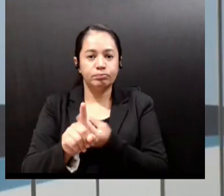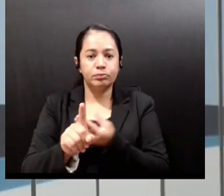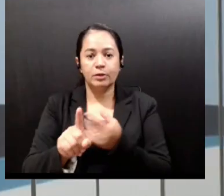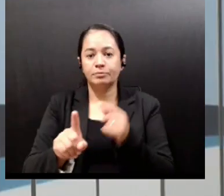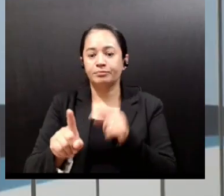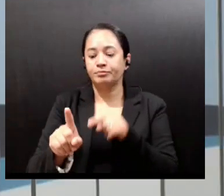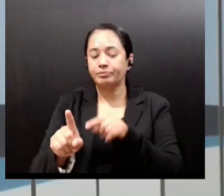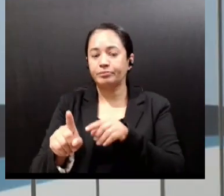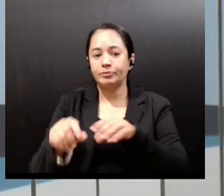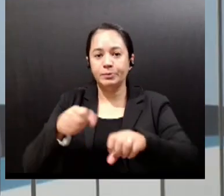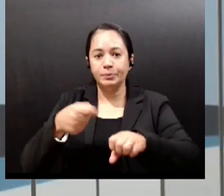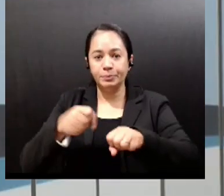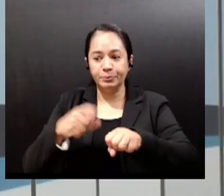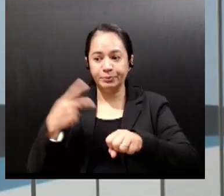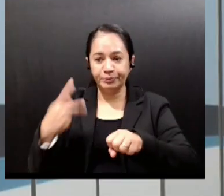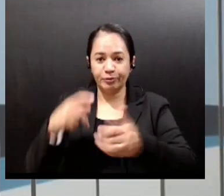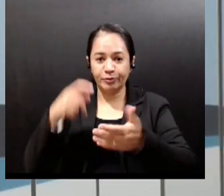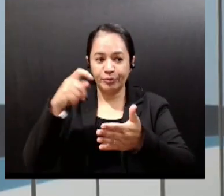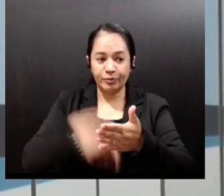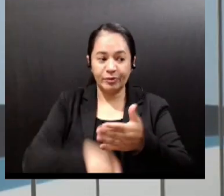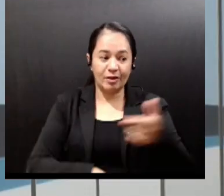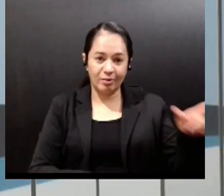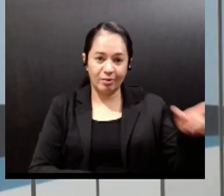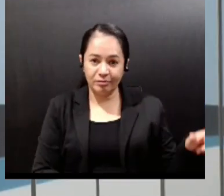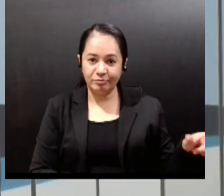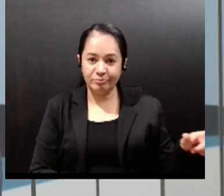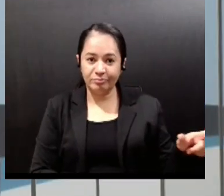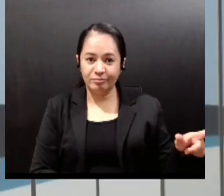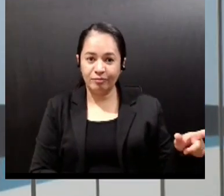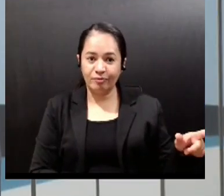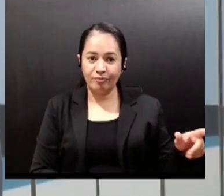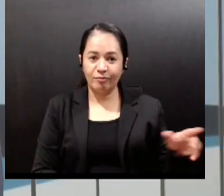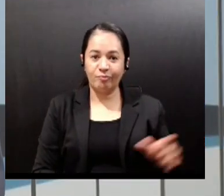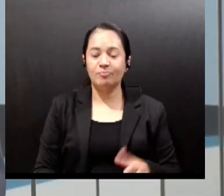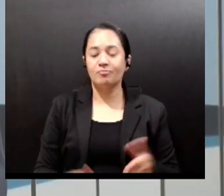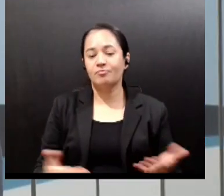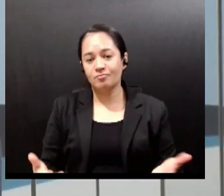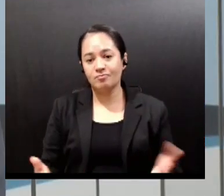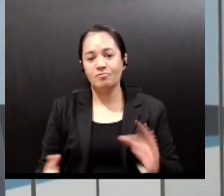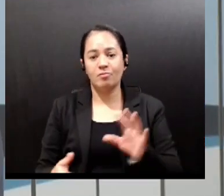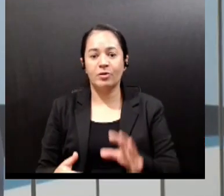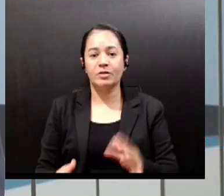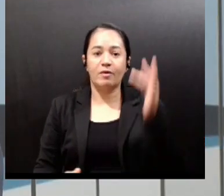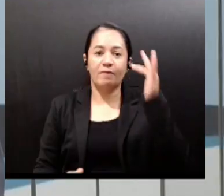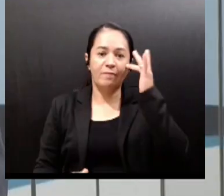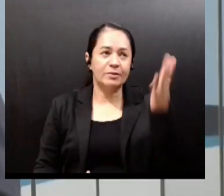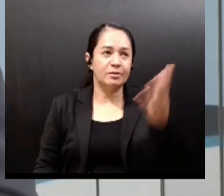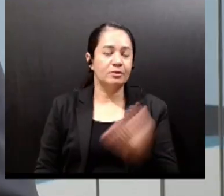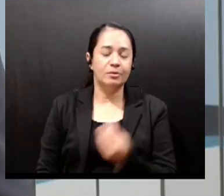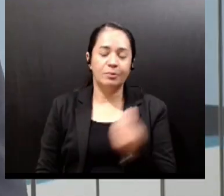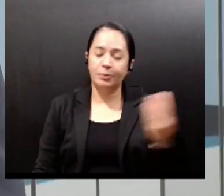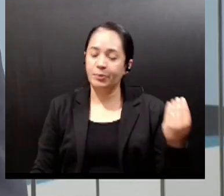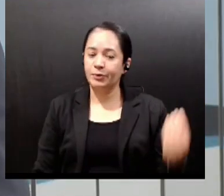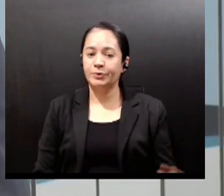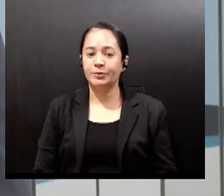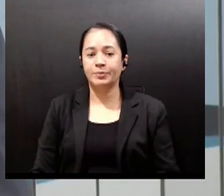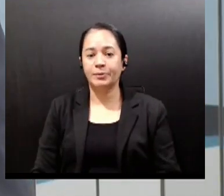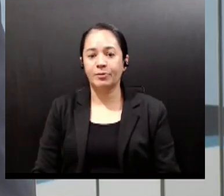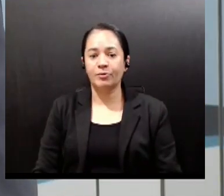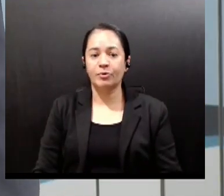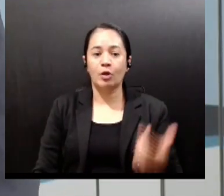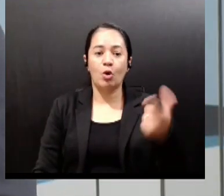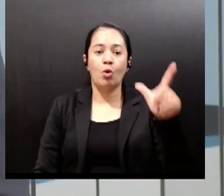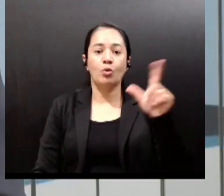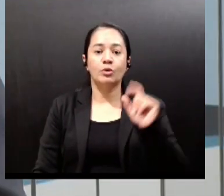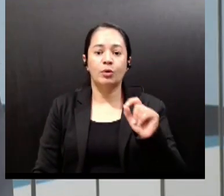pessoa contratada que vai pegar a motocicleta, isso vai facilitar bastante esse meio. E outro ponto também que já